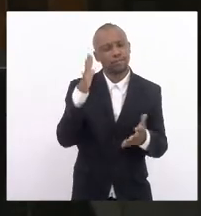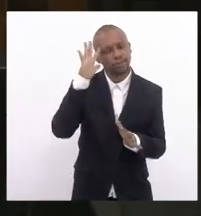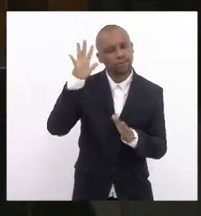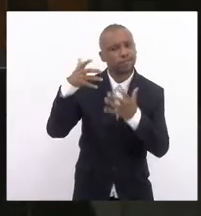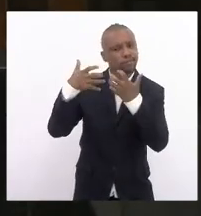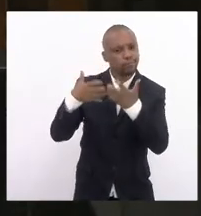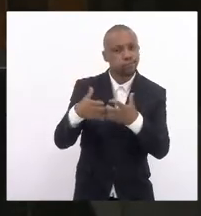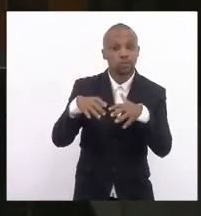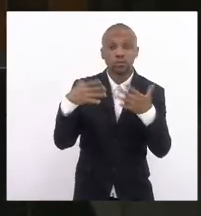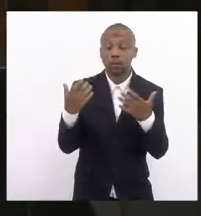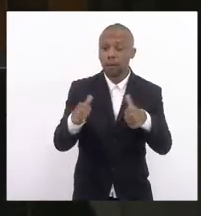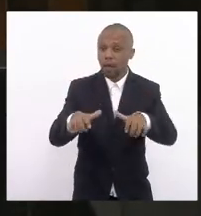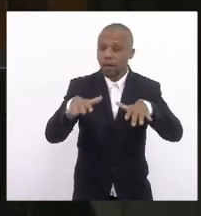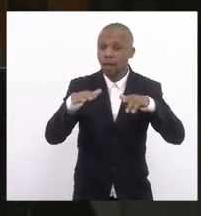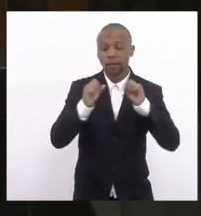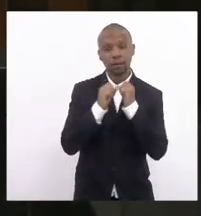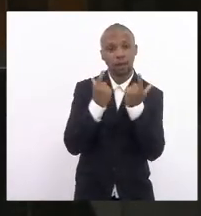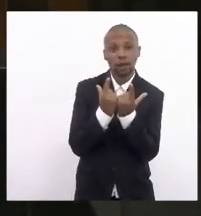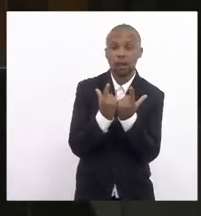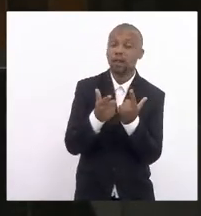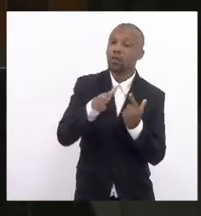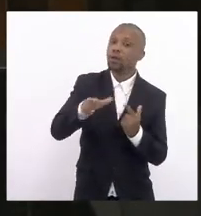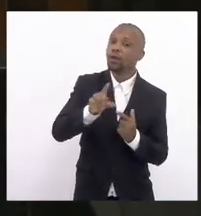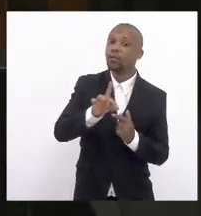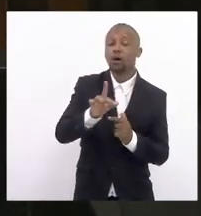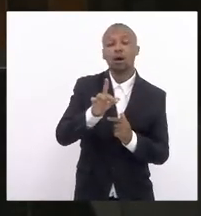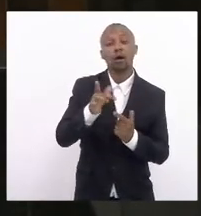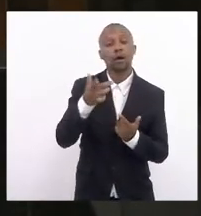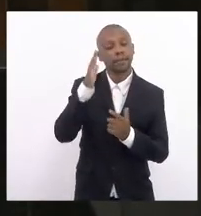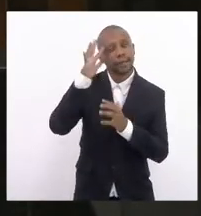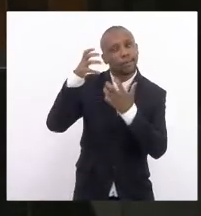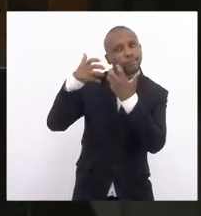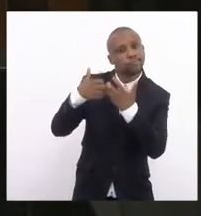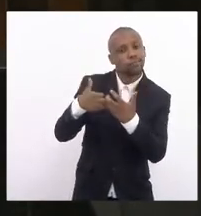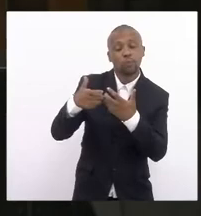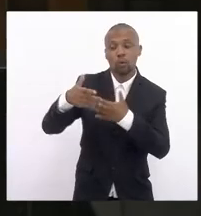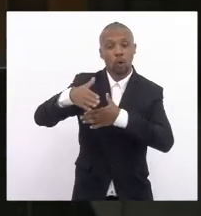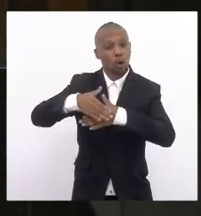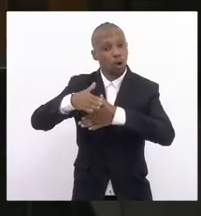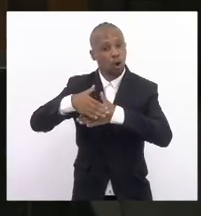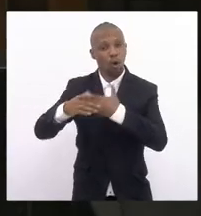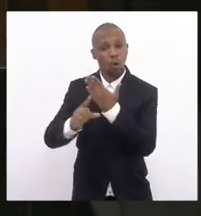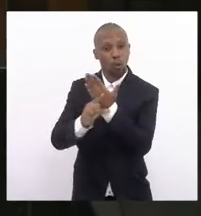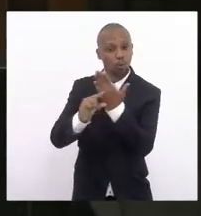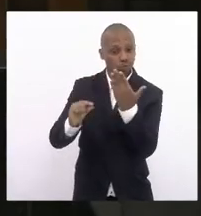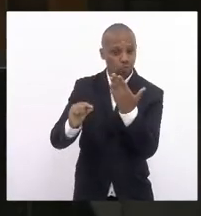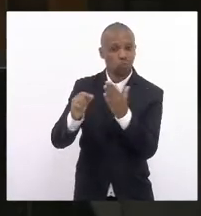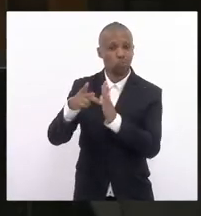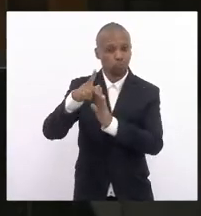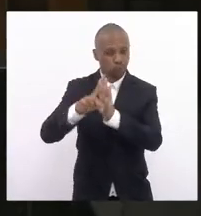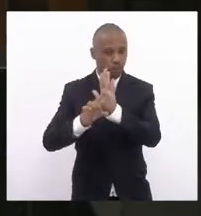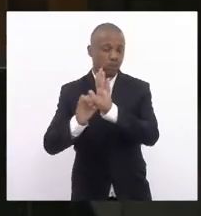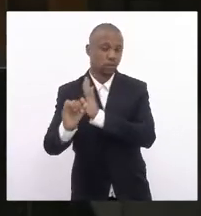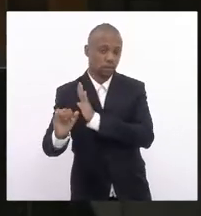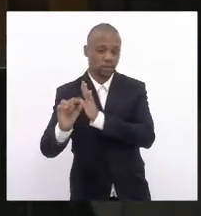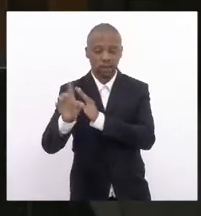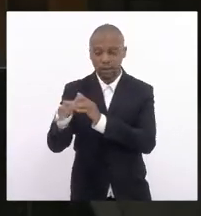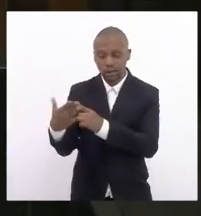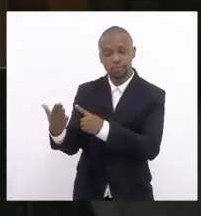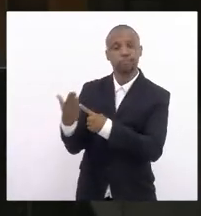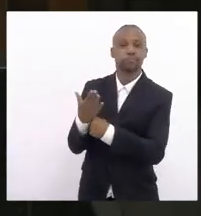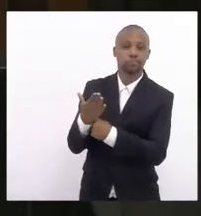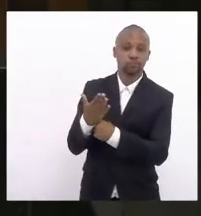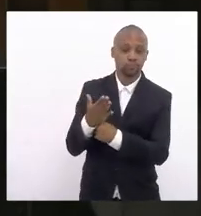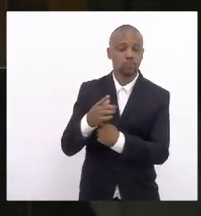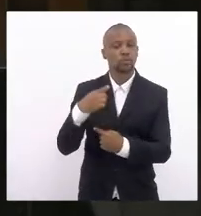esse parlamento, não só para o autor do projeto, que dá o pontapé inicial de uma contribuição importante. Vamos estabelecer um